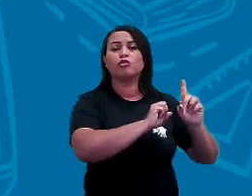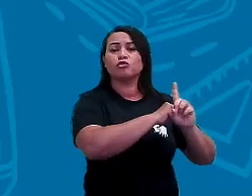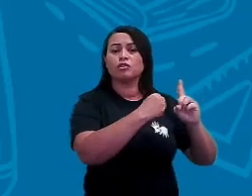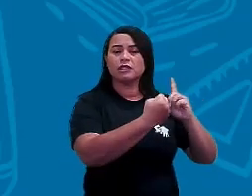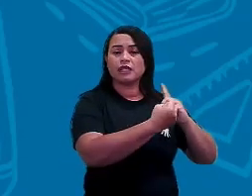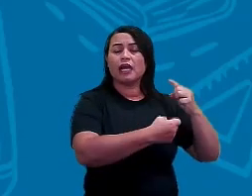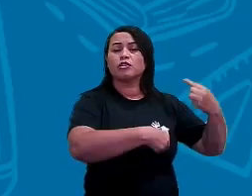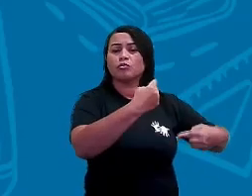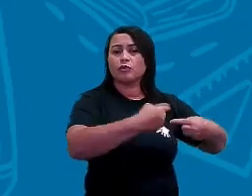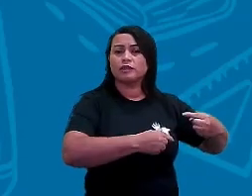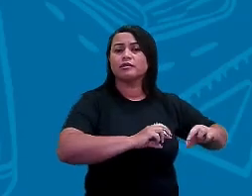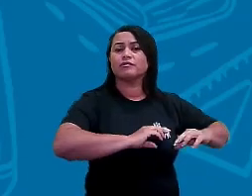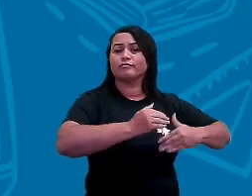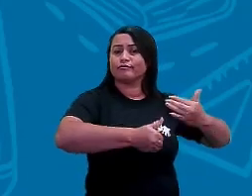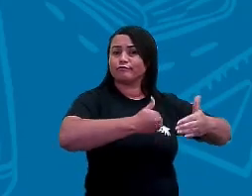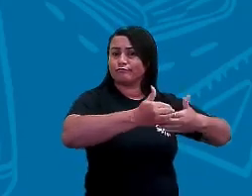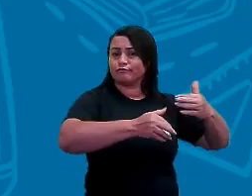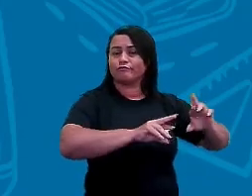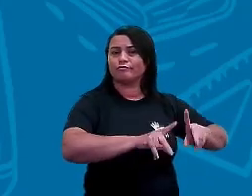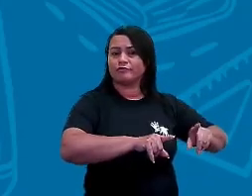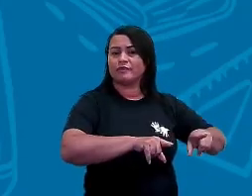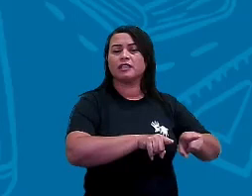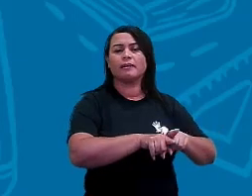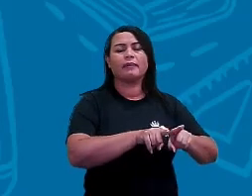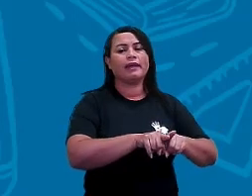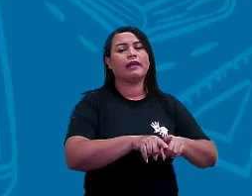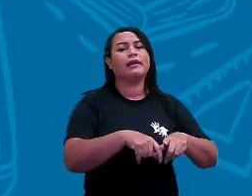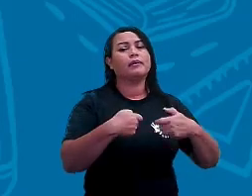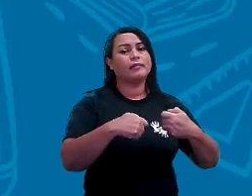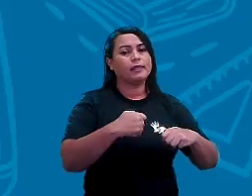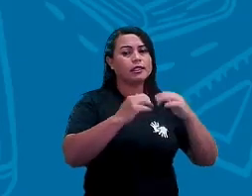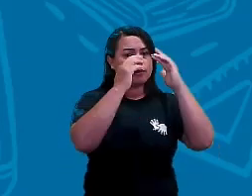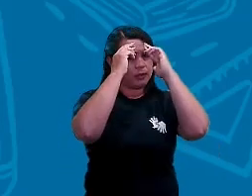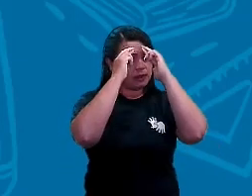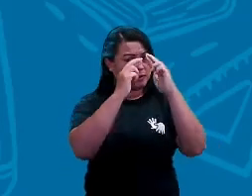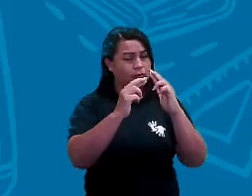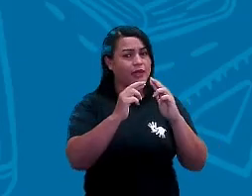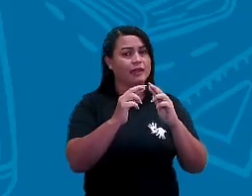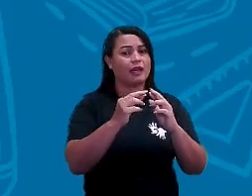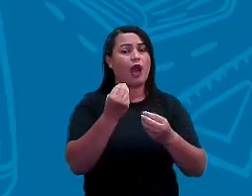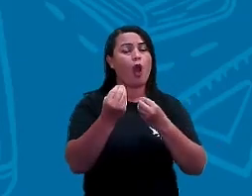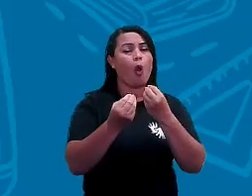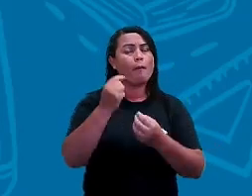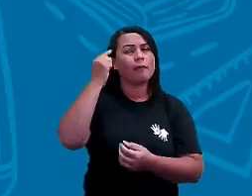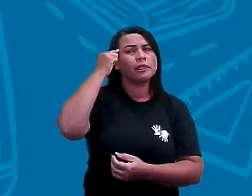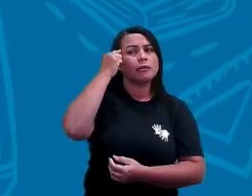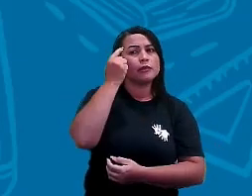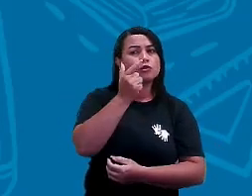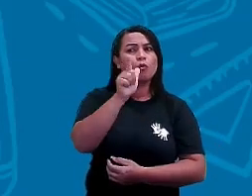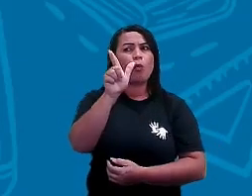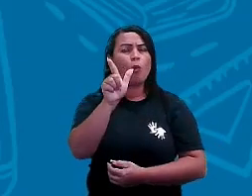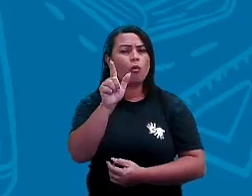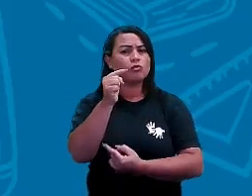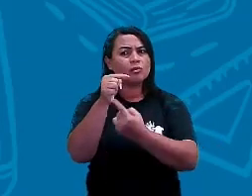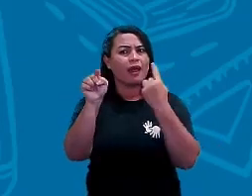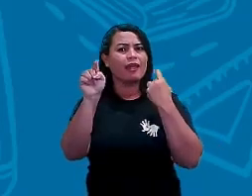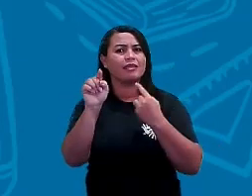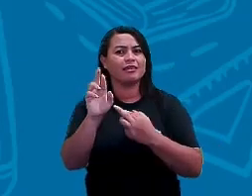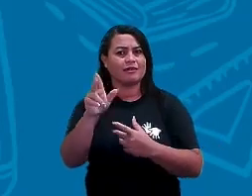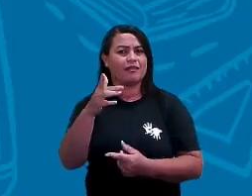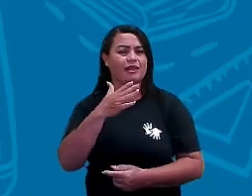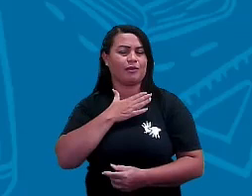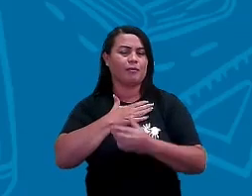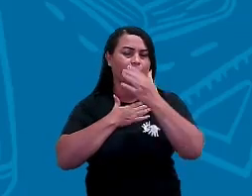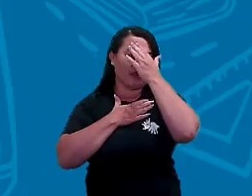sociais, políticos e assim por diante. Mas que devemos respeitar a ideia do outro. O outro não precisa ser igual a você. E